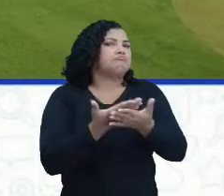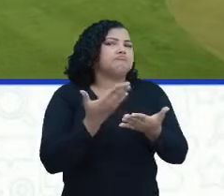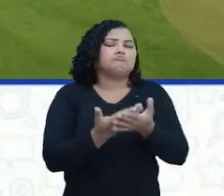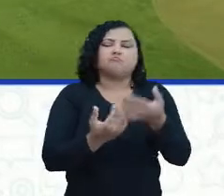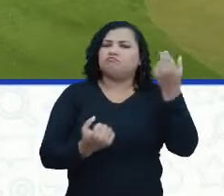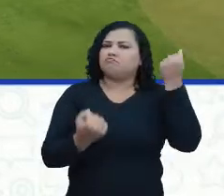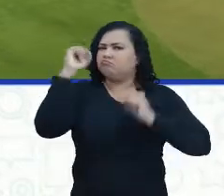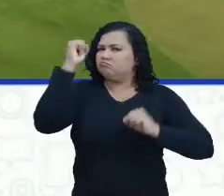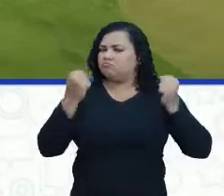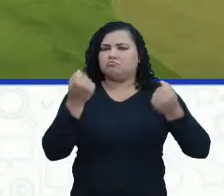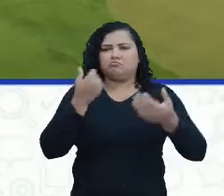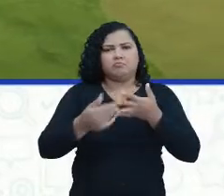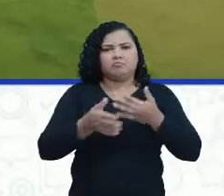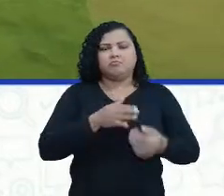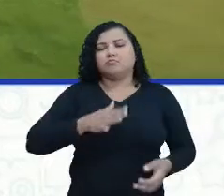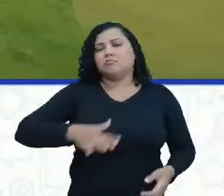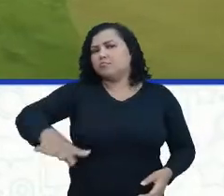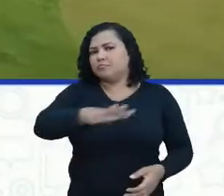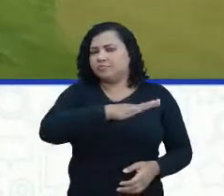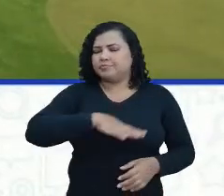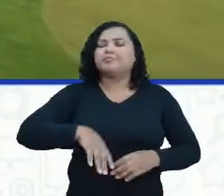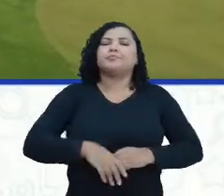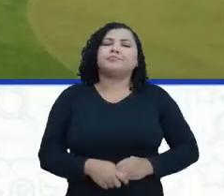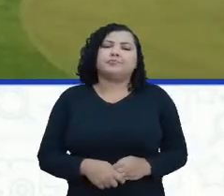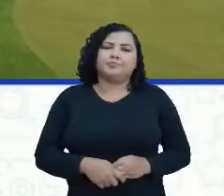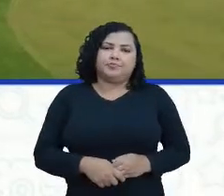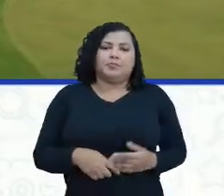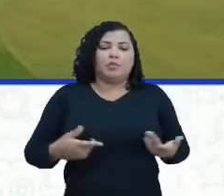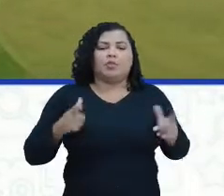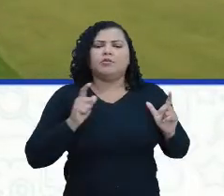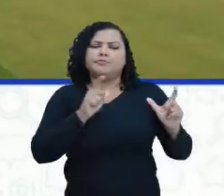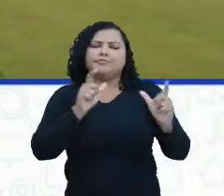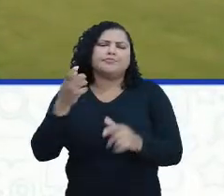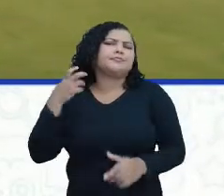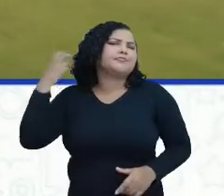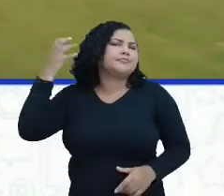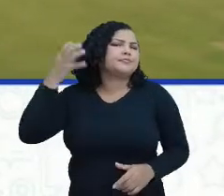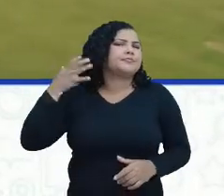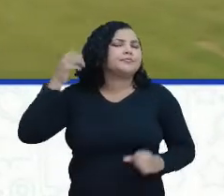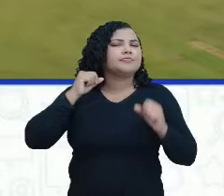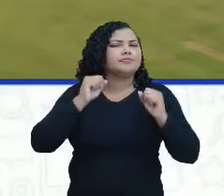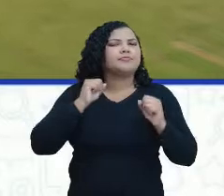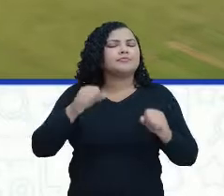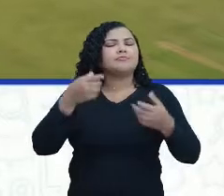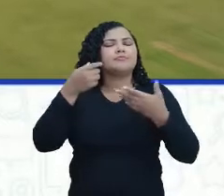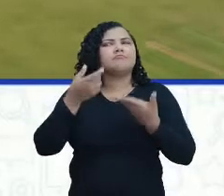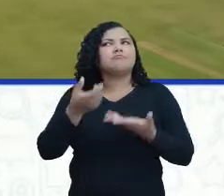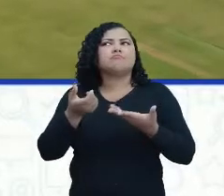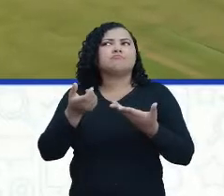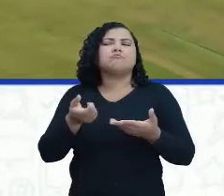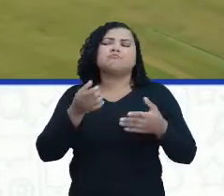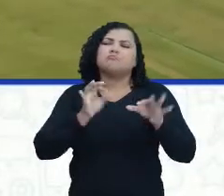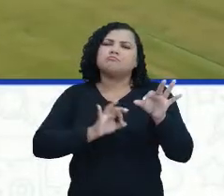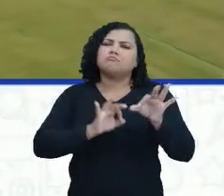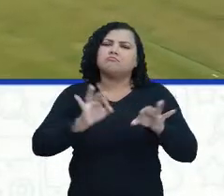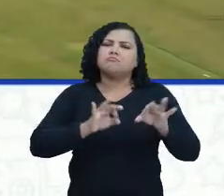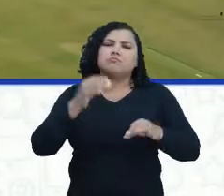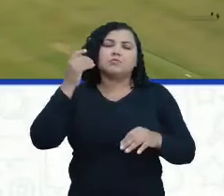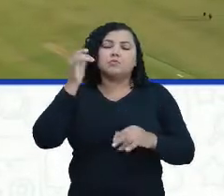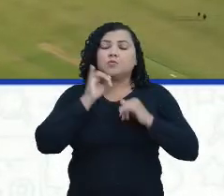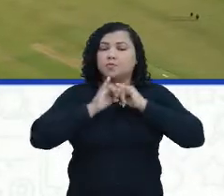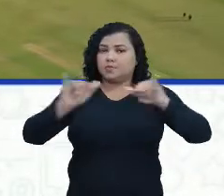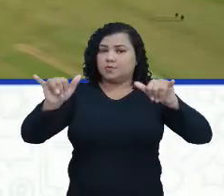ambiente sonoro pode proporcionar informações, estudos e pesquisas de ordem ecológica,